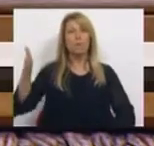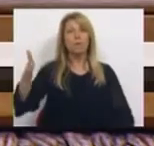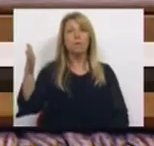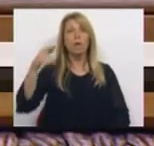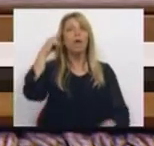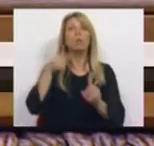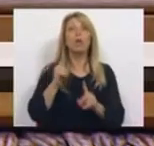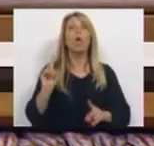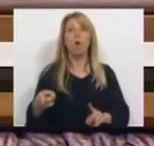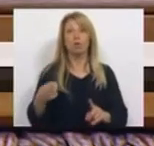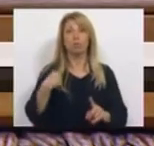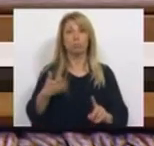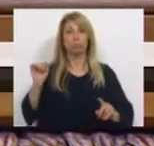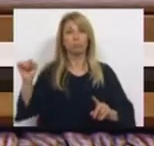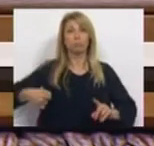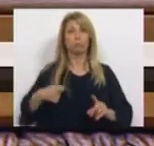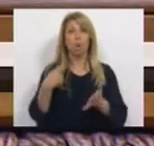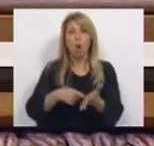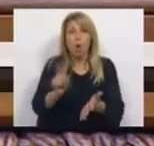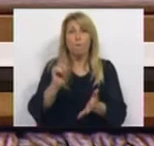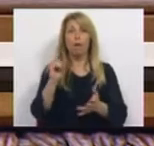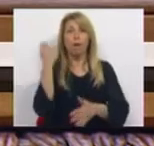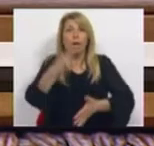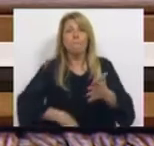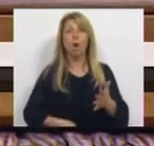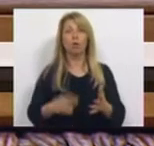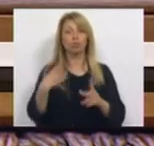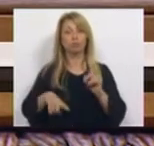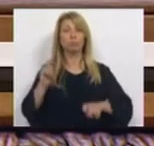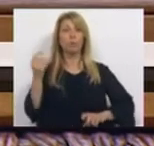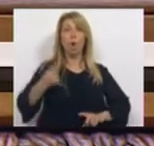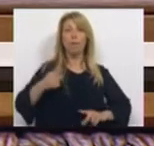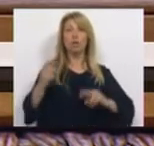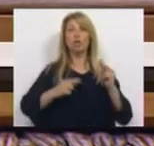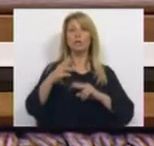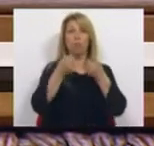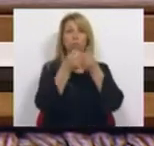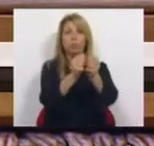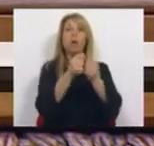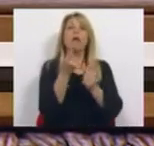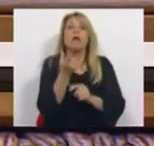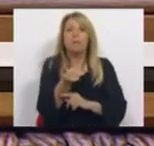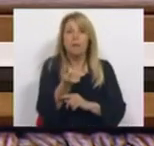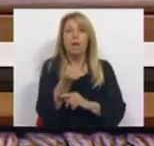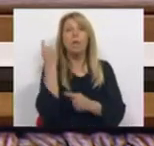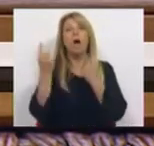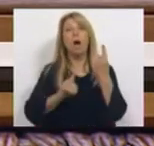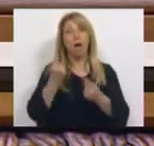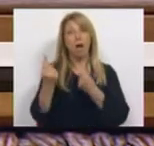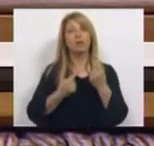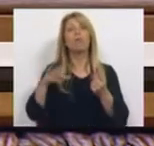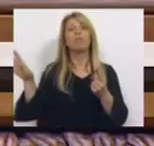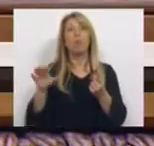objetivo não pagar impostos, fugir ao pagamento das suas obrigações fiscais e esconder dinheiro, tantas vezes proveniente de